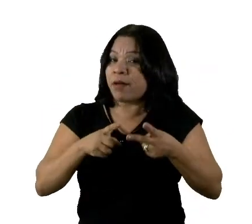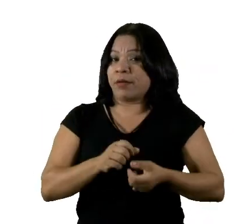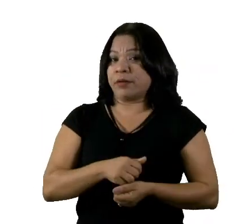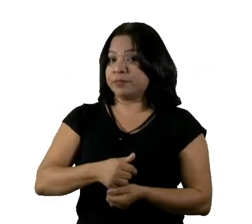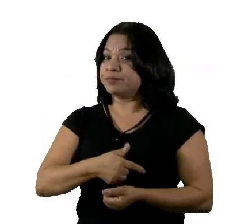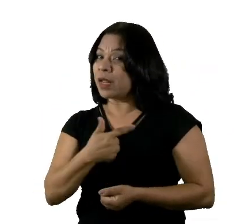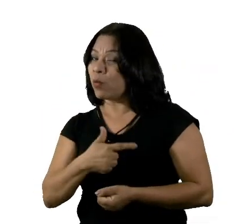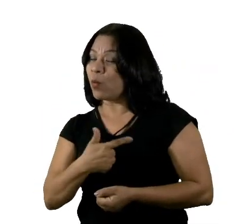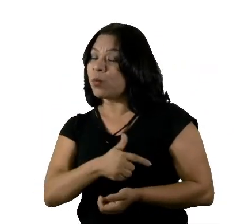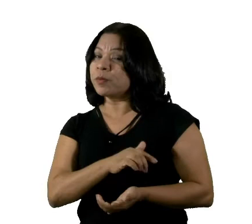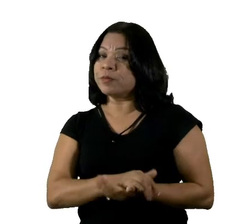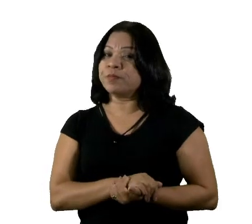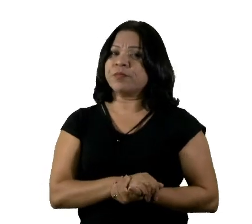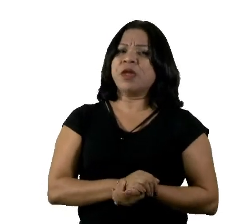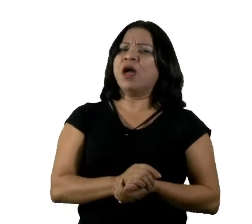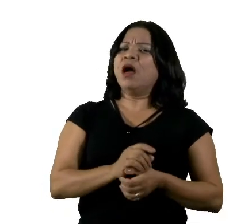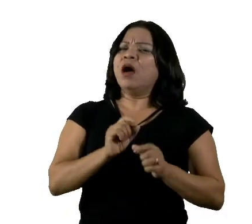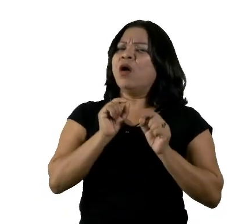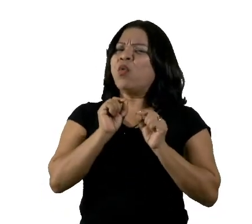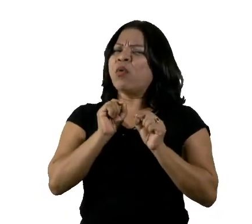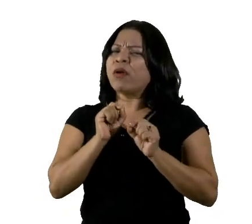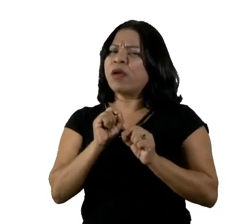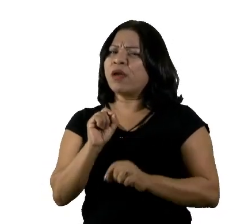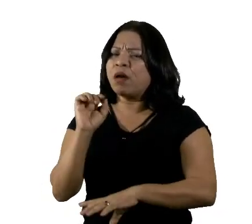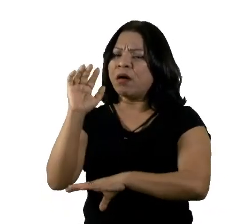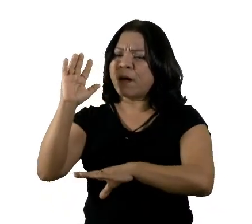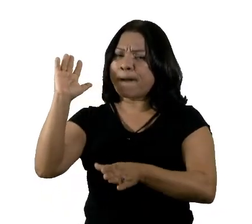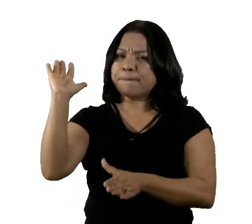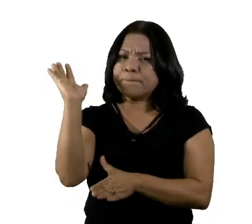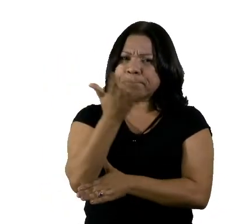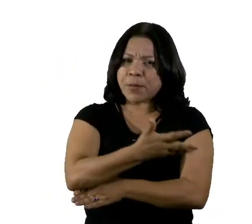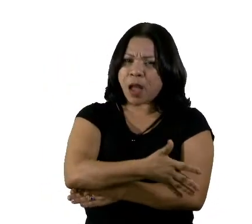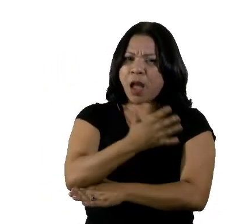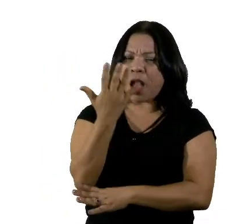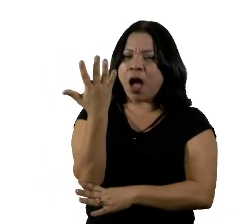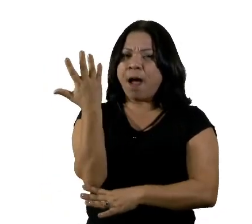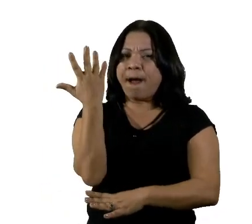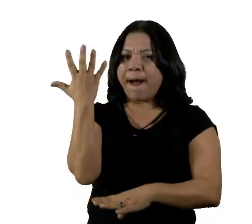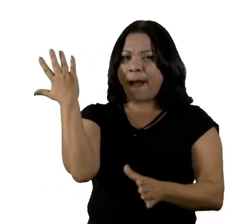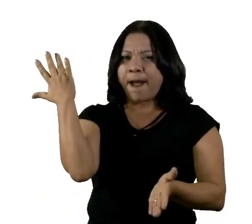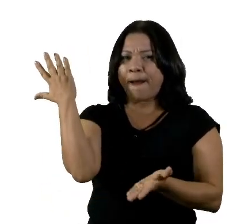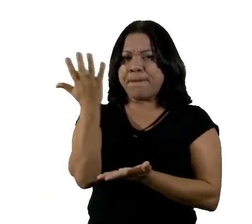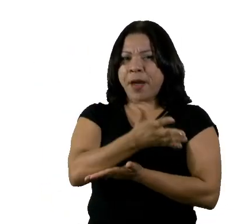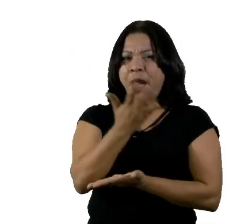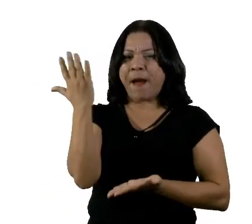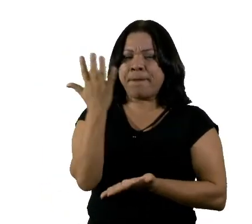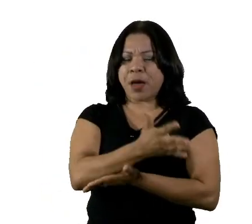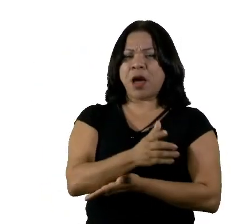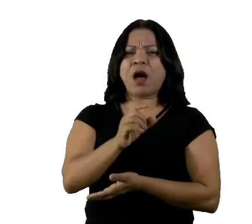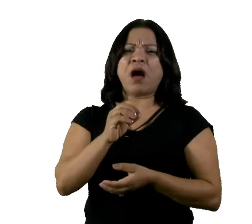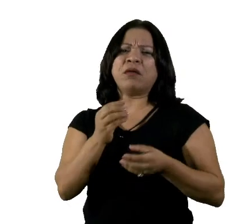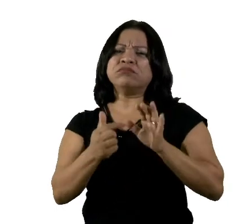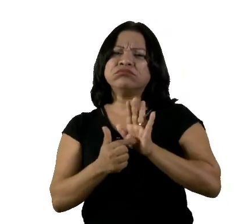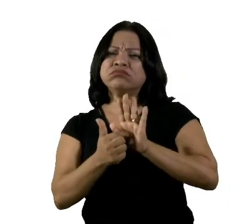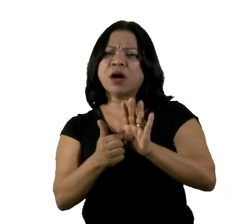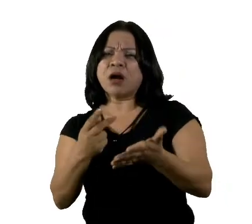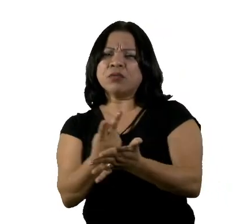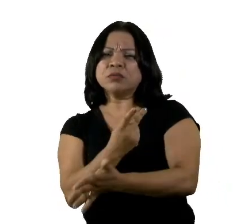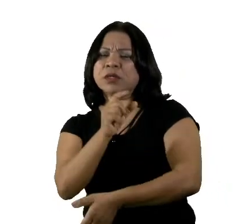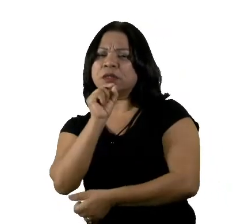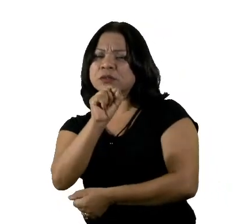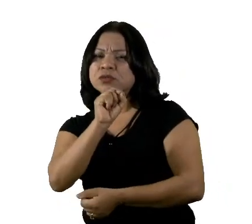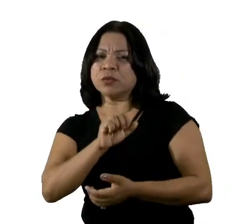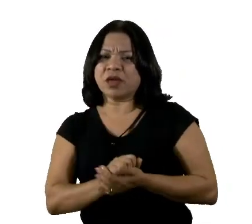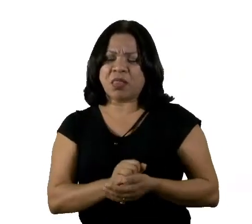que o desmatamento gera. Perda da biodiversidade, degradação do solo, processos erosivos. Então, eu fiz